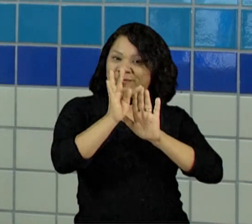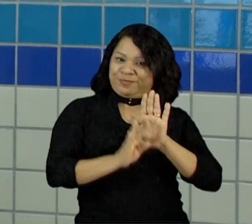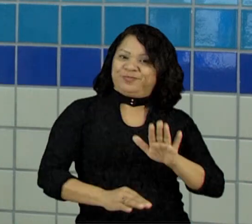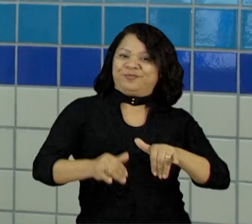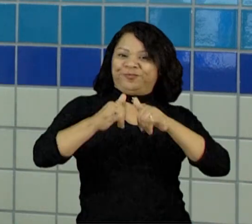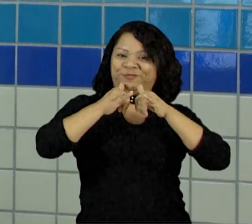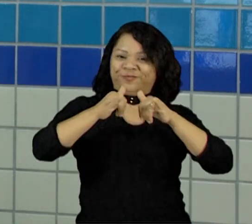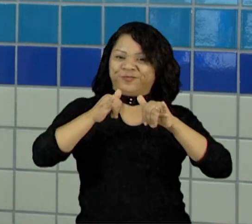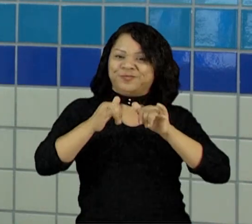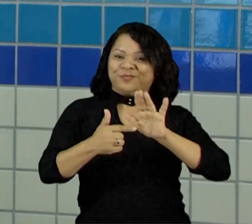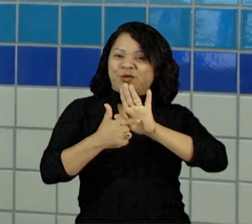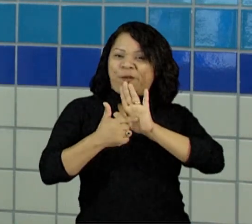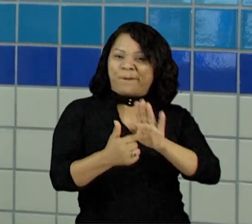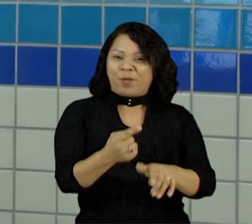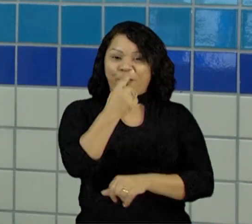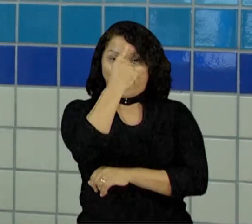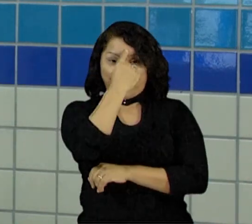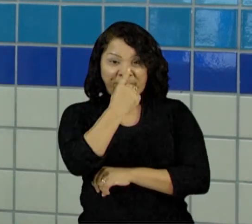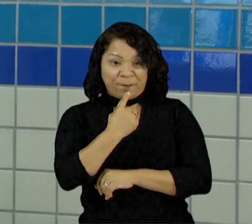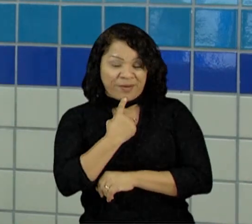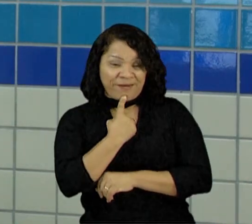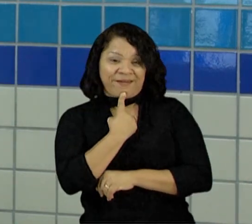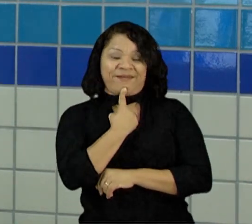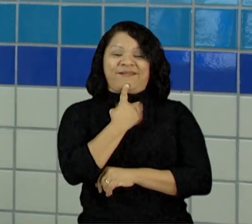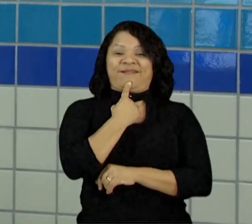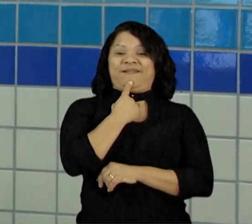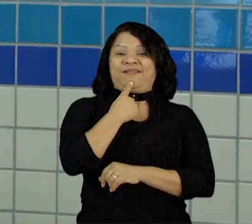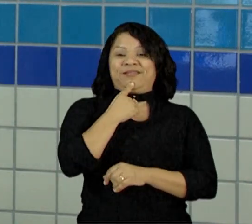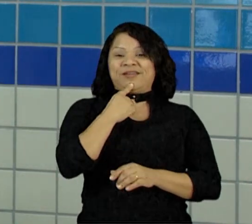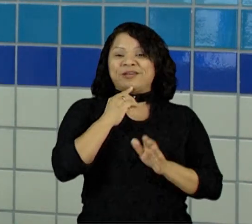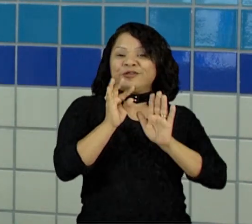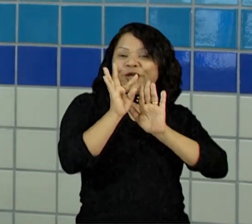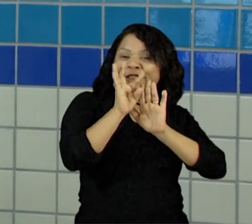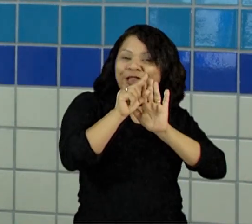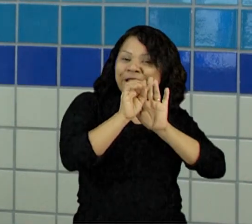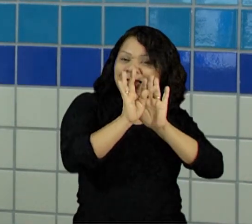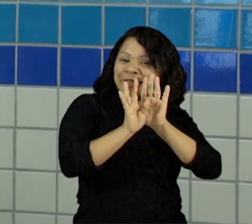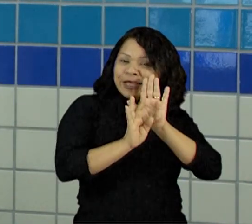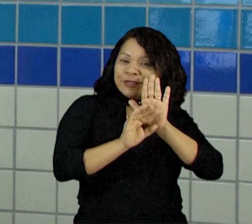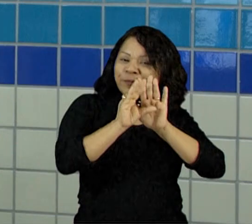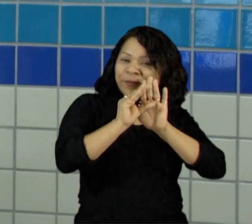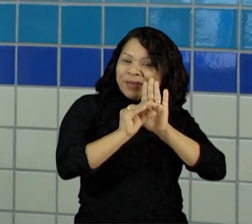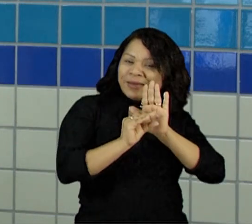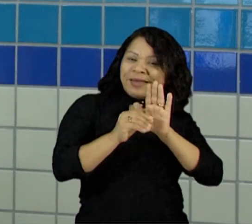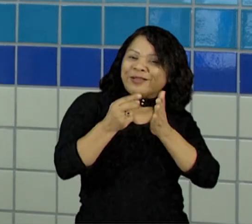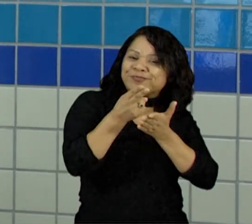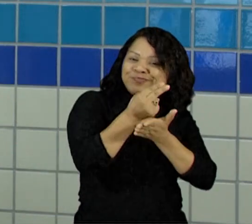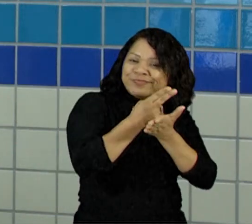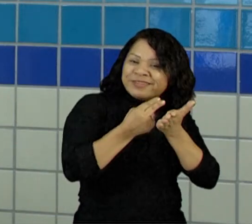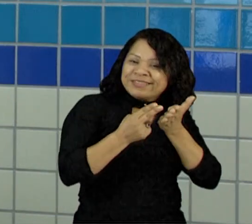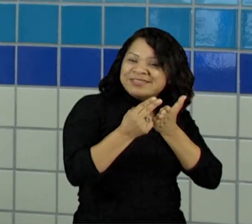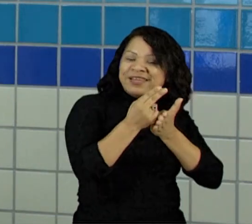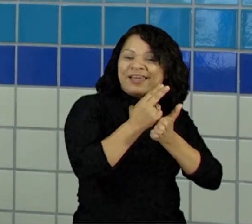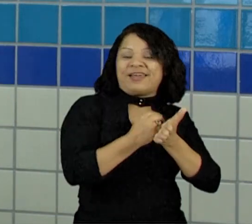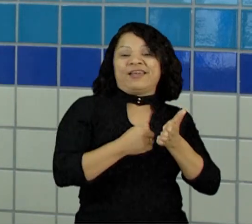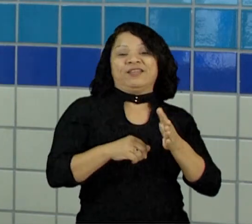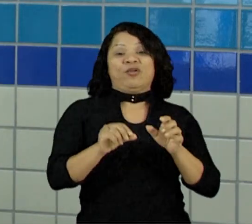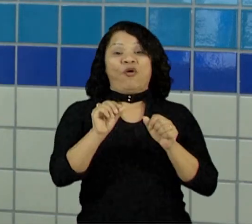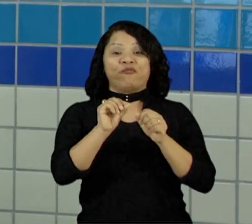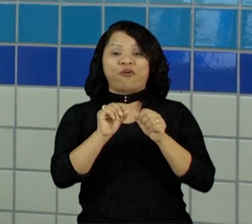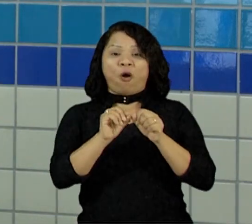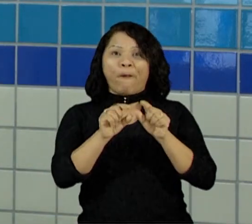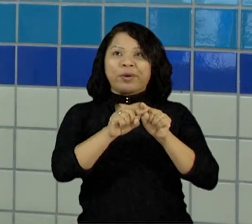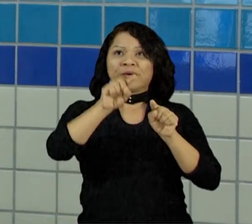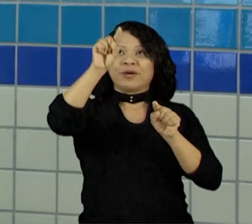apresenta imagens, pequenos textos, desenho, formando um gráfico, um texto